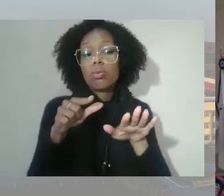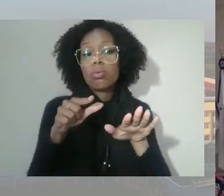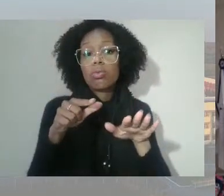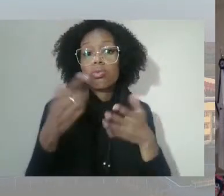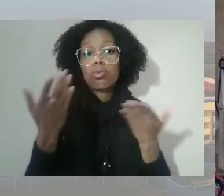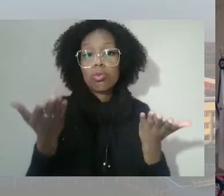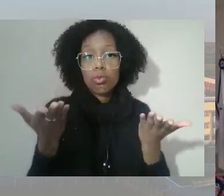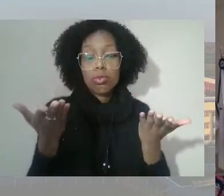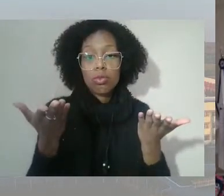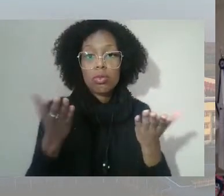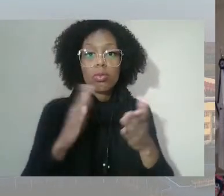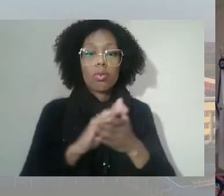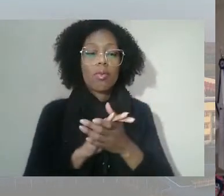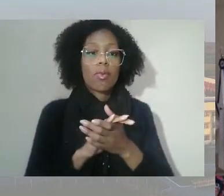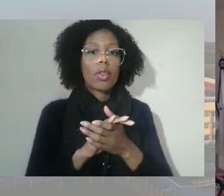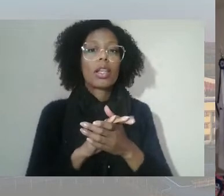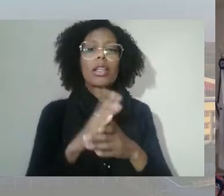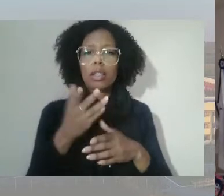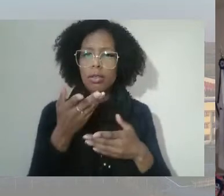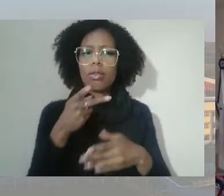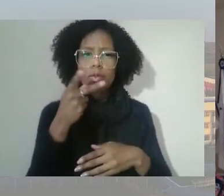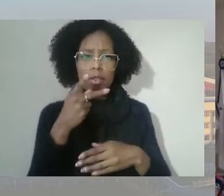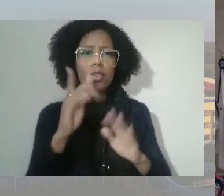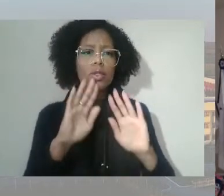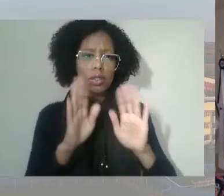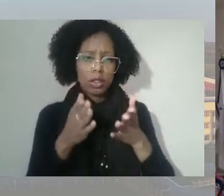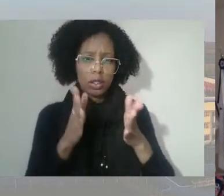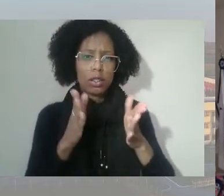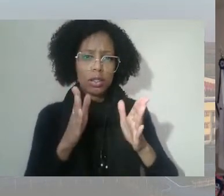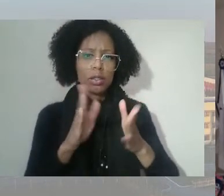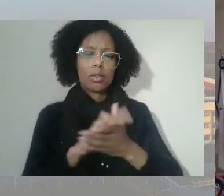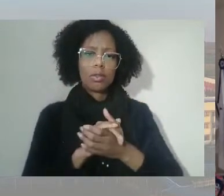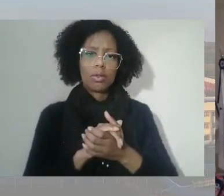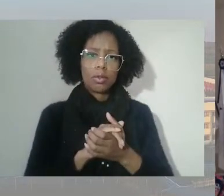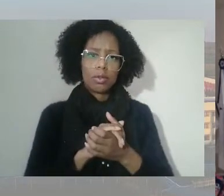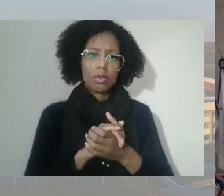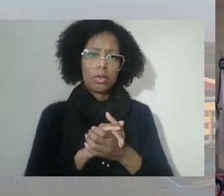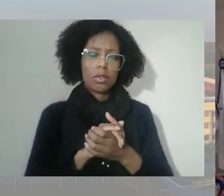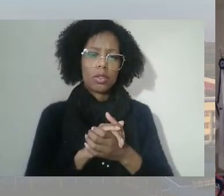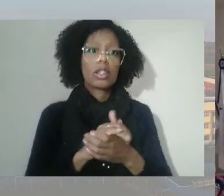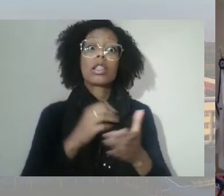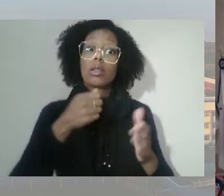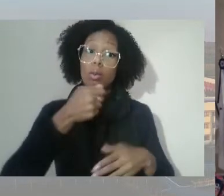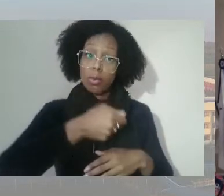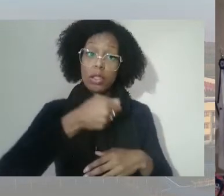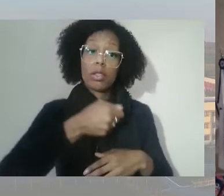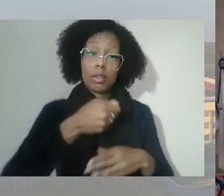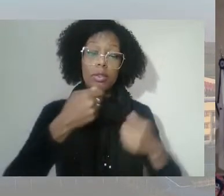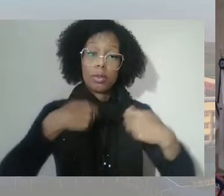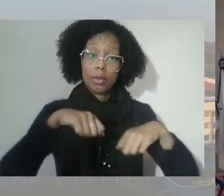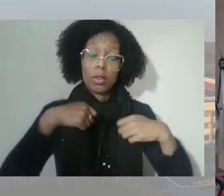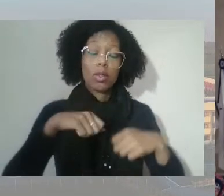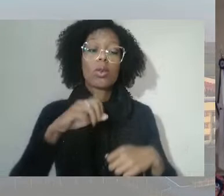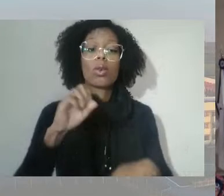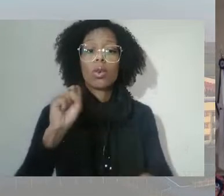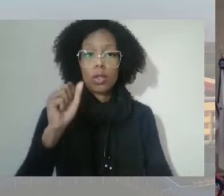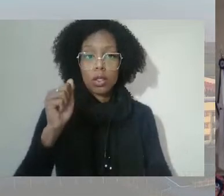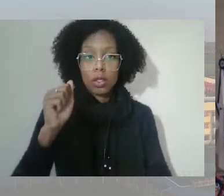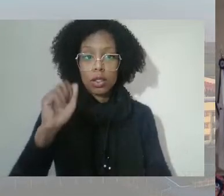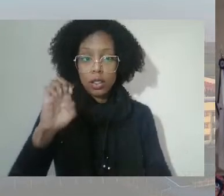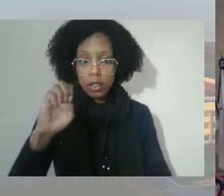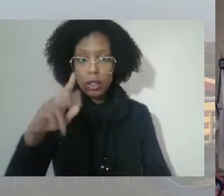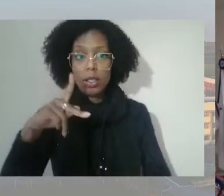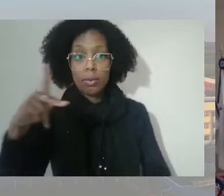por indicação já e definição da também... Por obrigatoriedade, vamos dizer assim, o CIEP volta a ser 100%